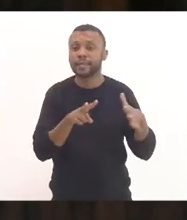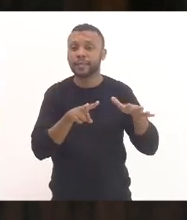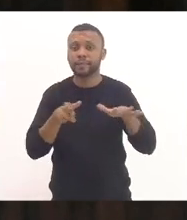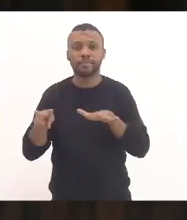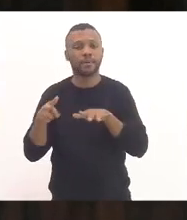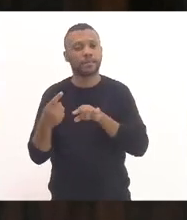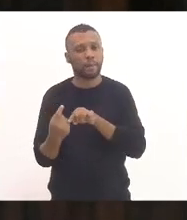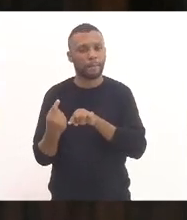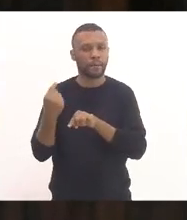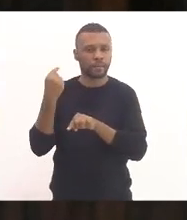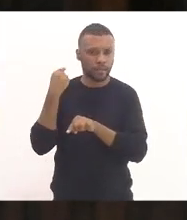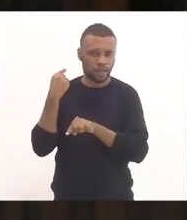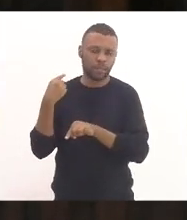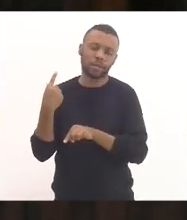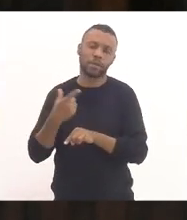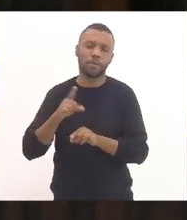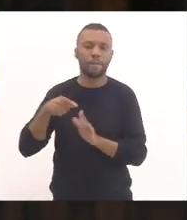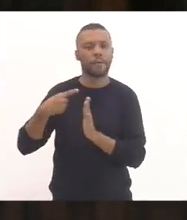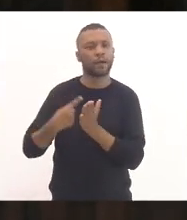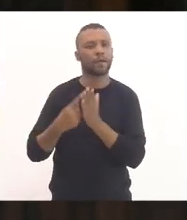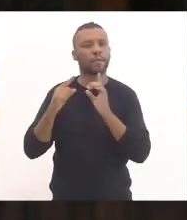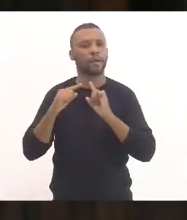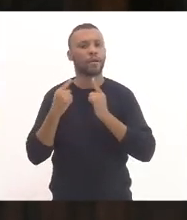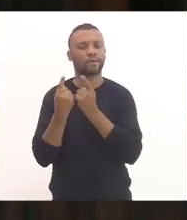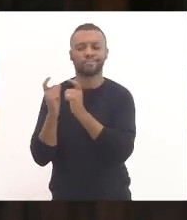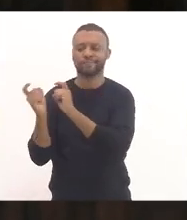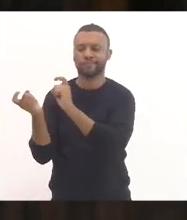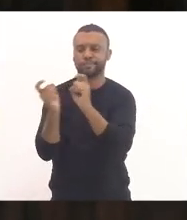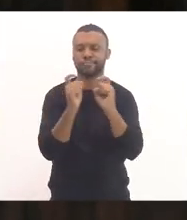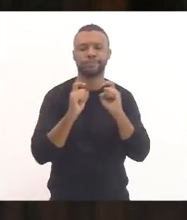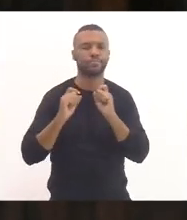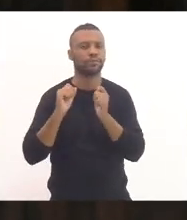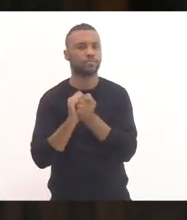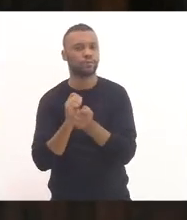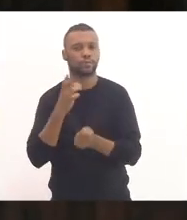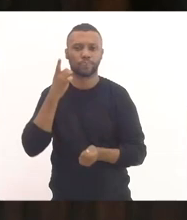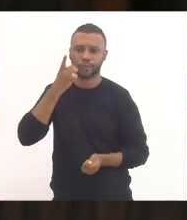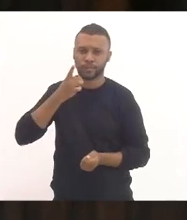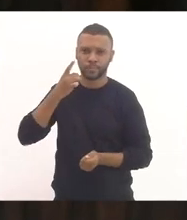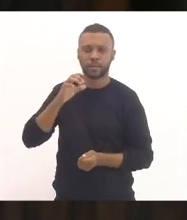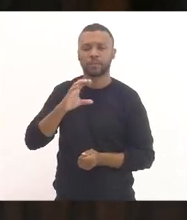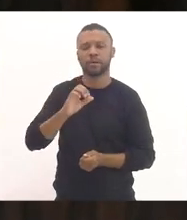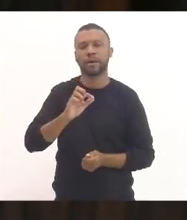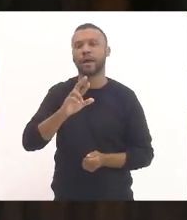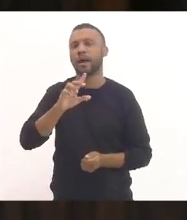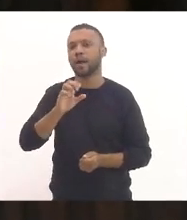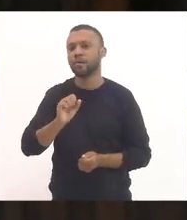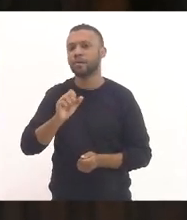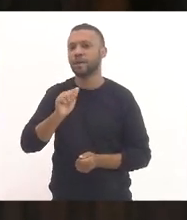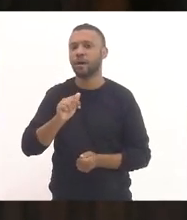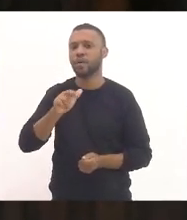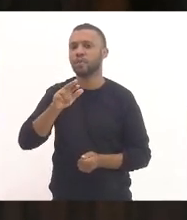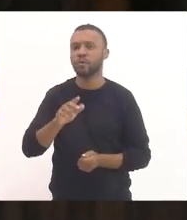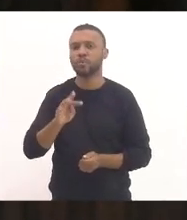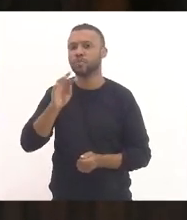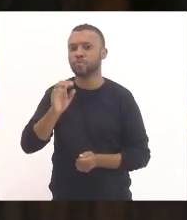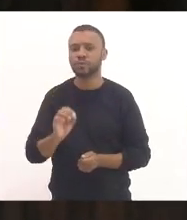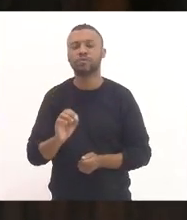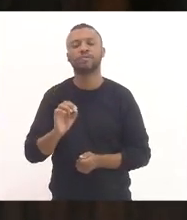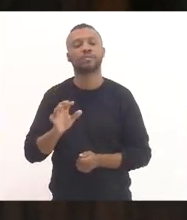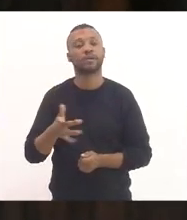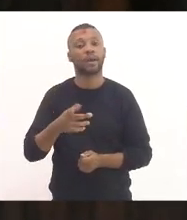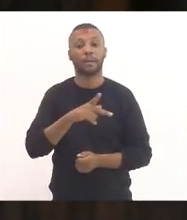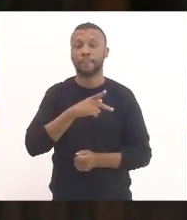passada eu tive uma reunião com deputado Carlos Augusto presidente da Comissão de segurança da Assembleia Legislativa